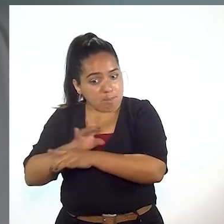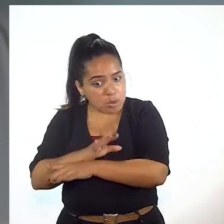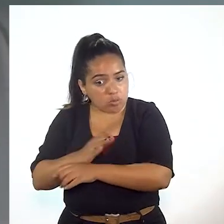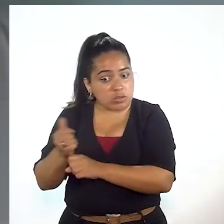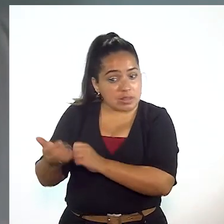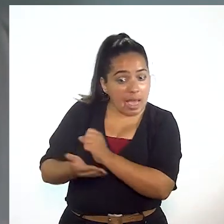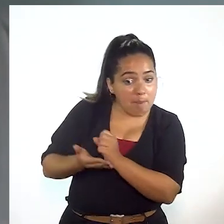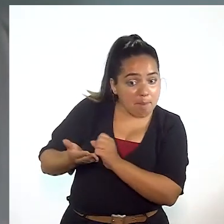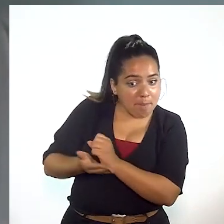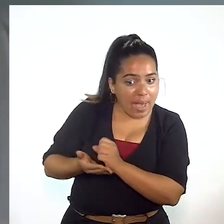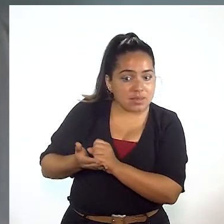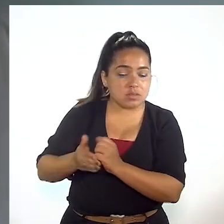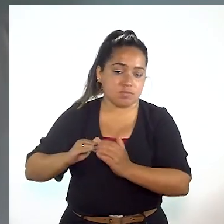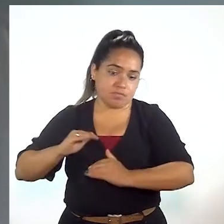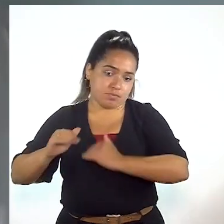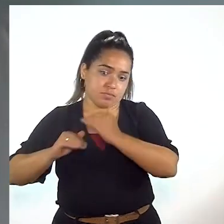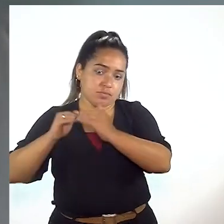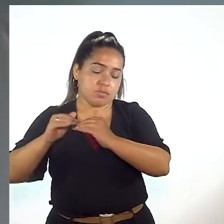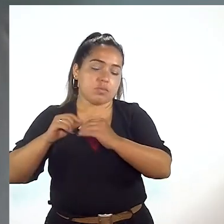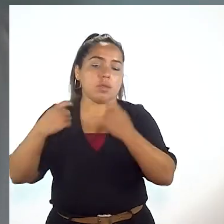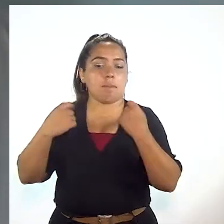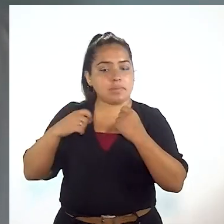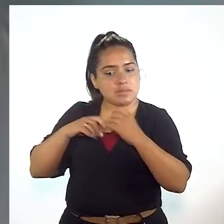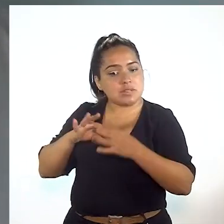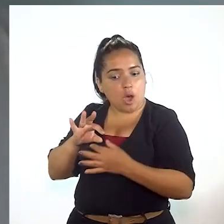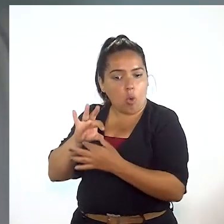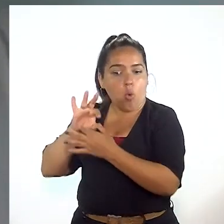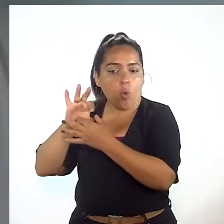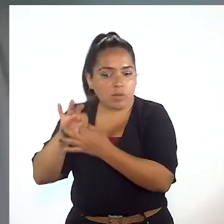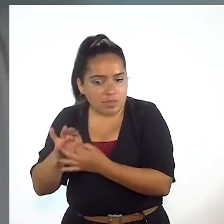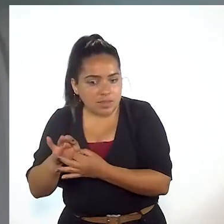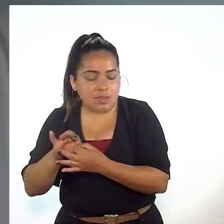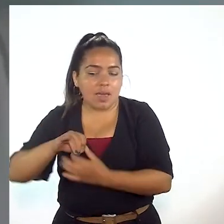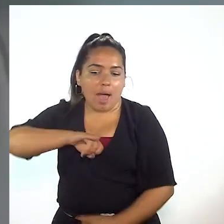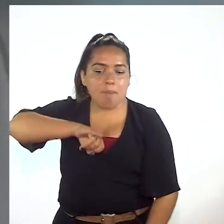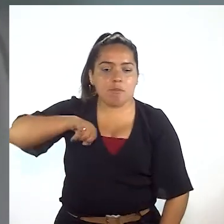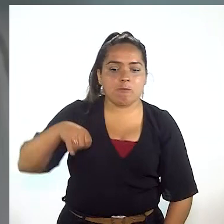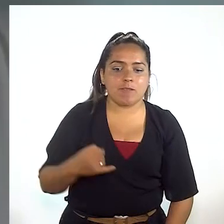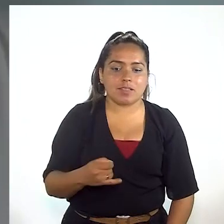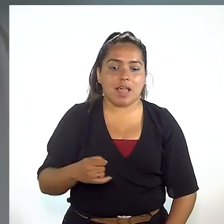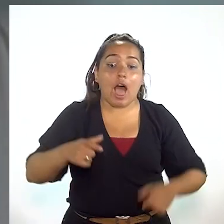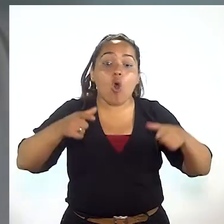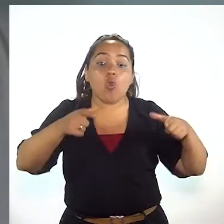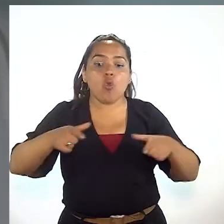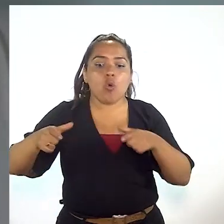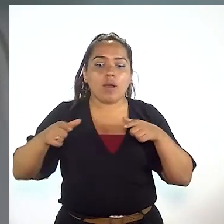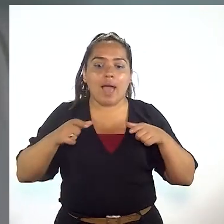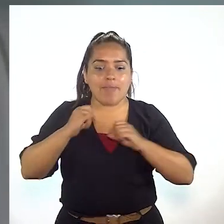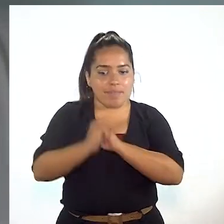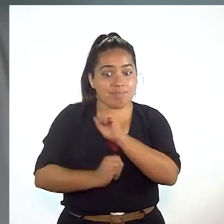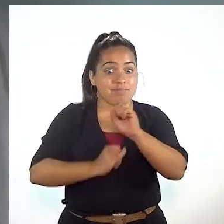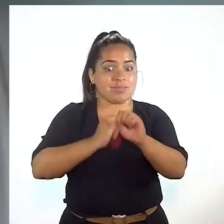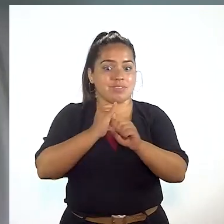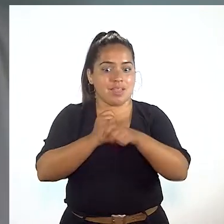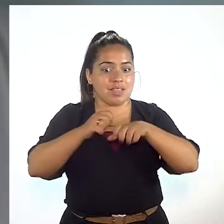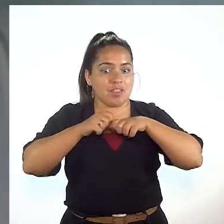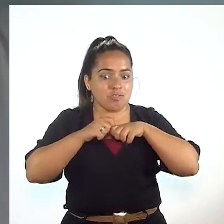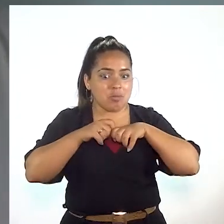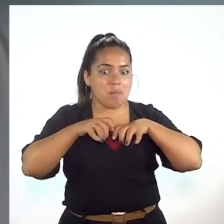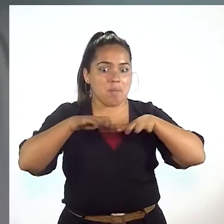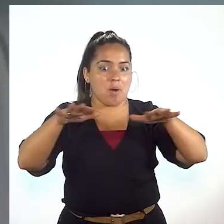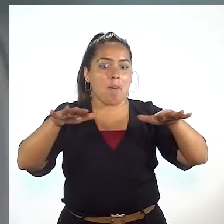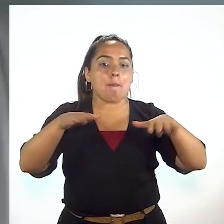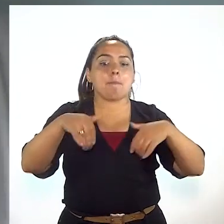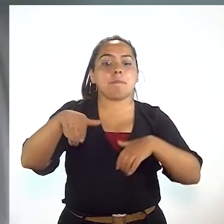as instituições que estão na base do movimento Rio de Impacto que fazem já esse trabalho. Então, por que não somar e aproveitar isso, a questão do